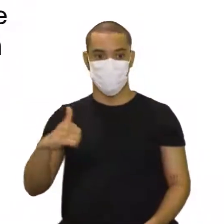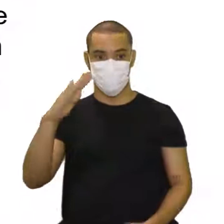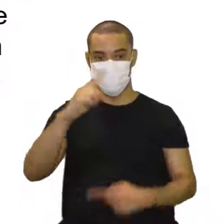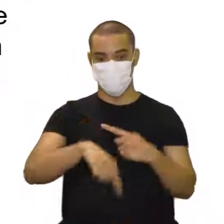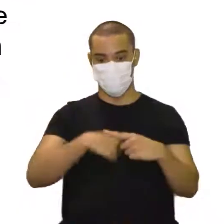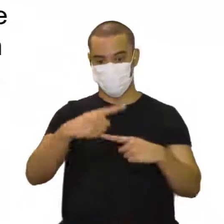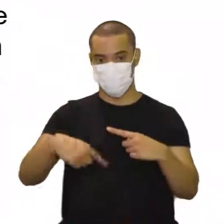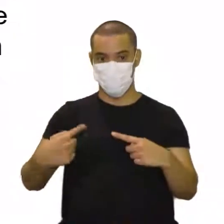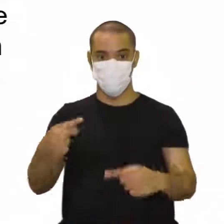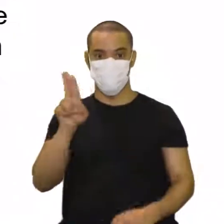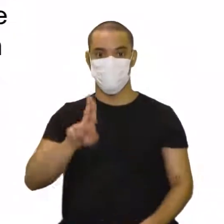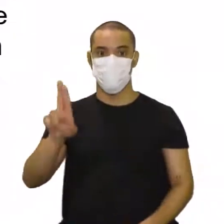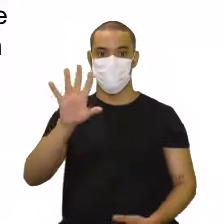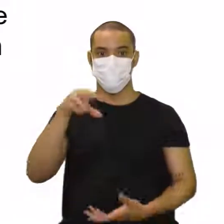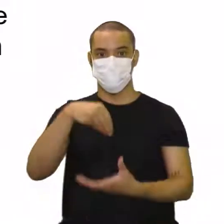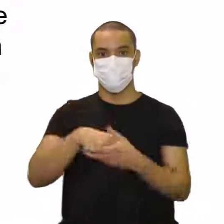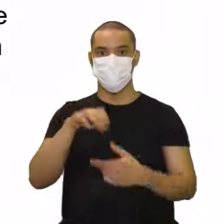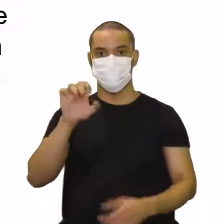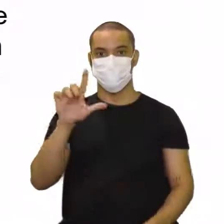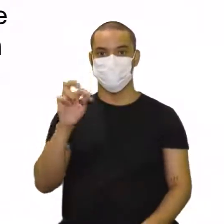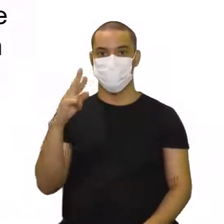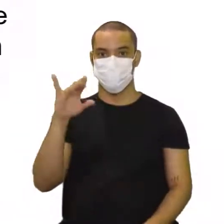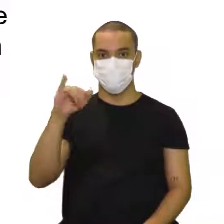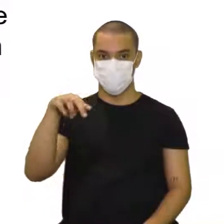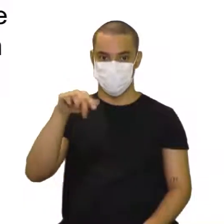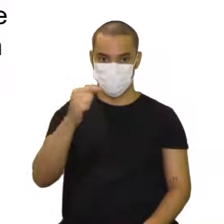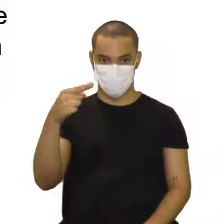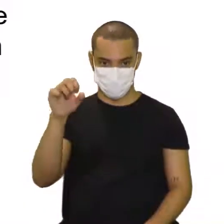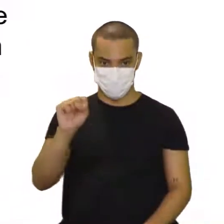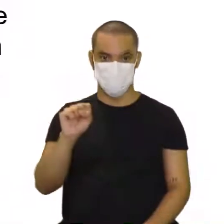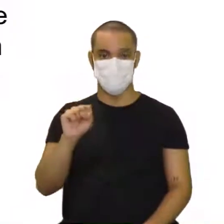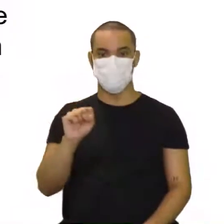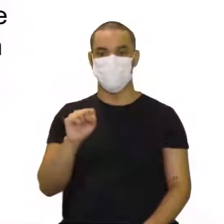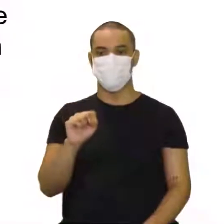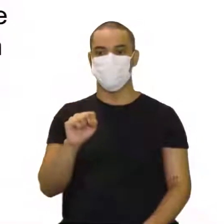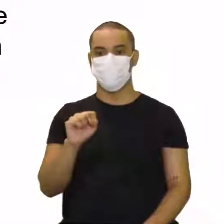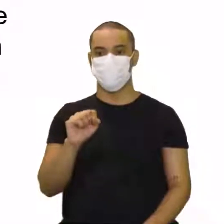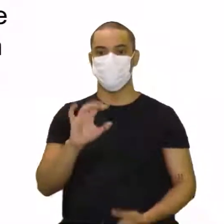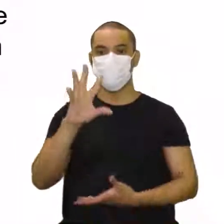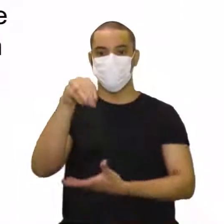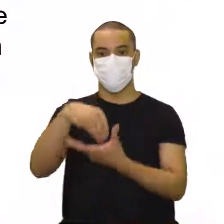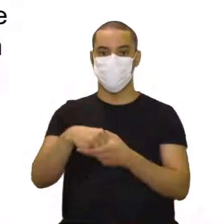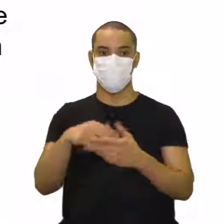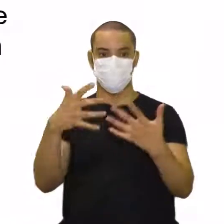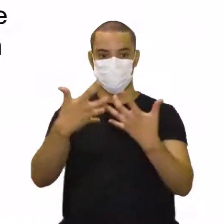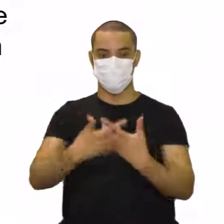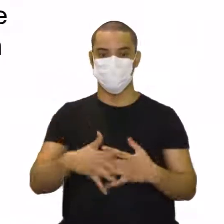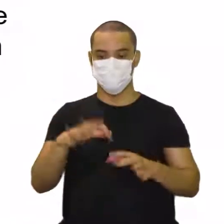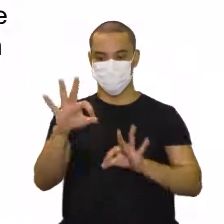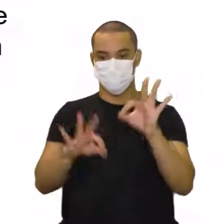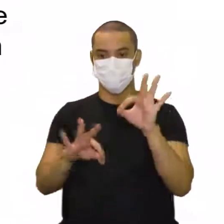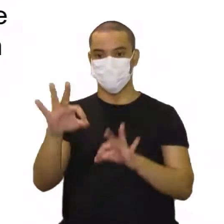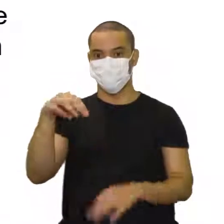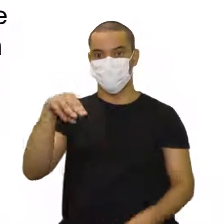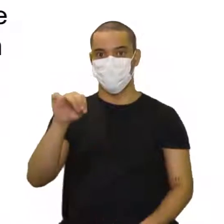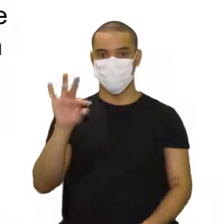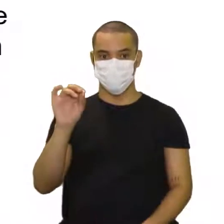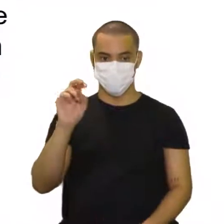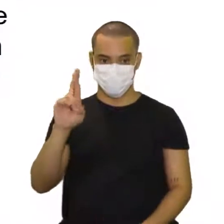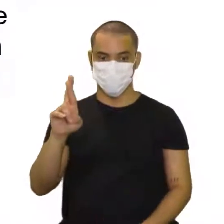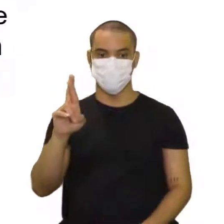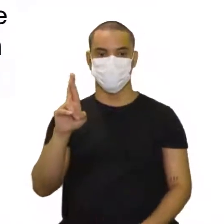espiras usadas como eletroímãs na configuração de um